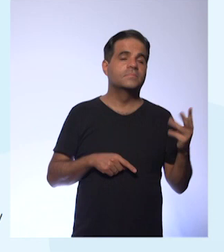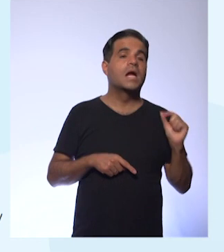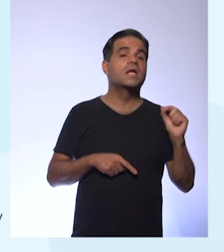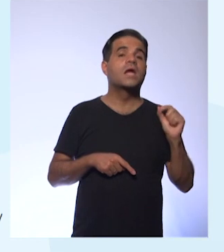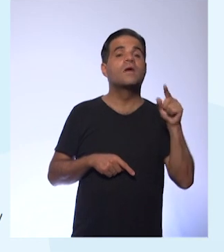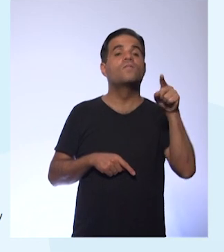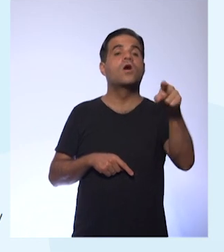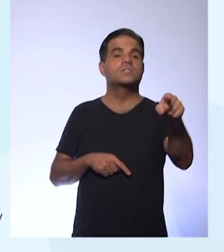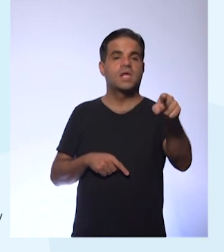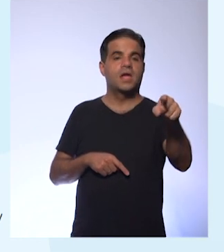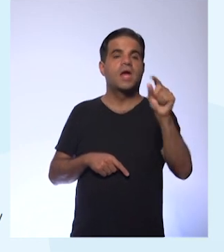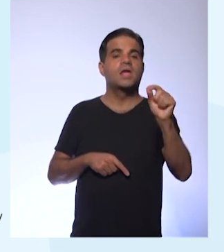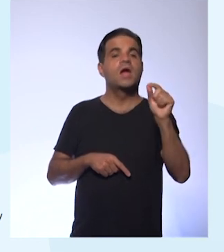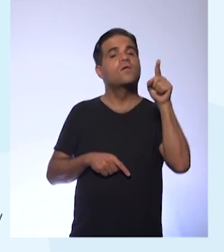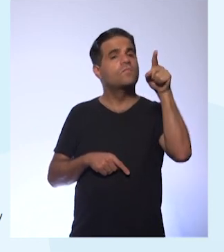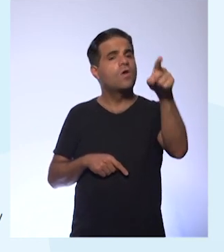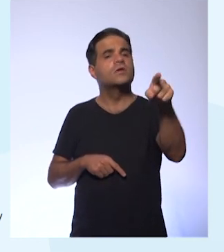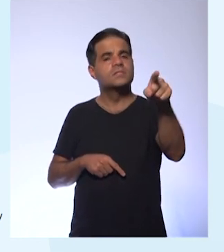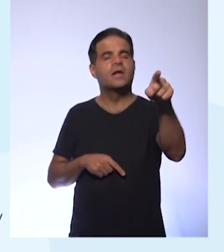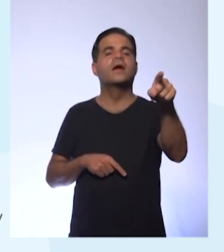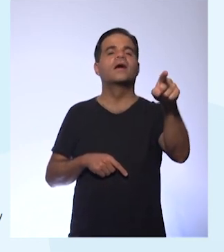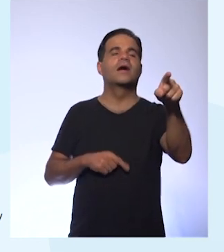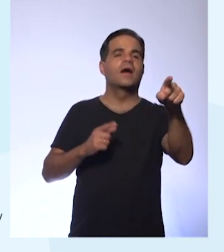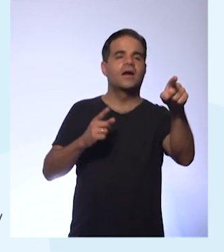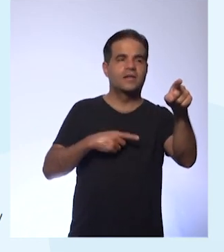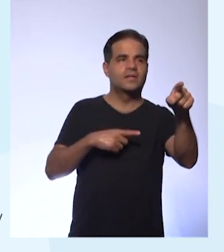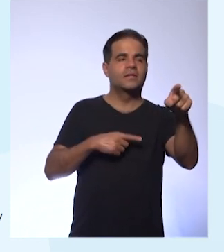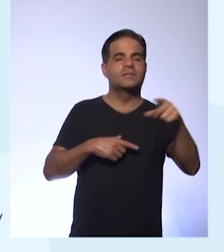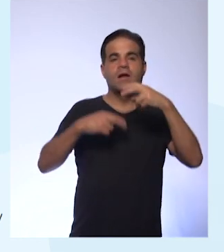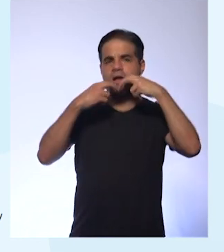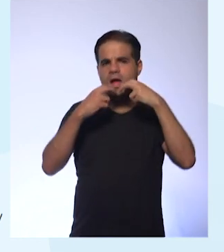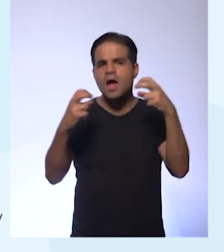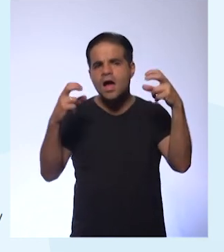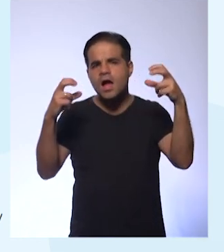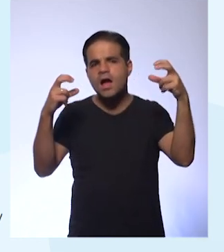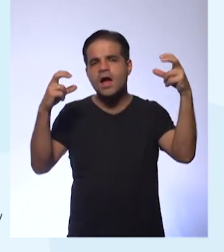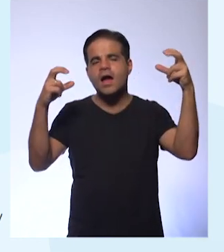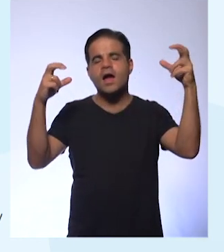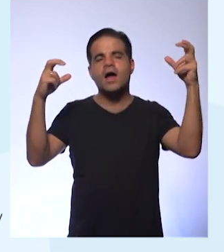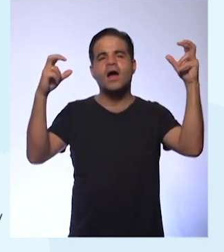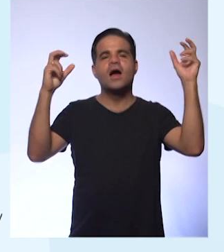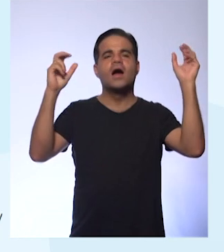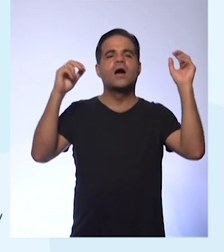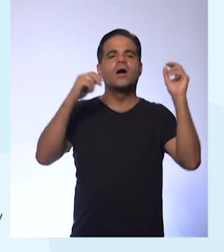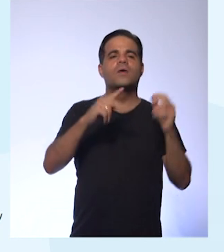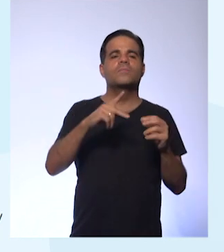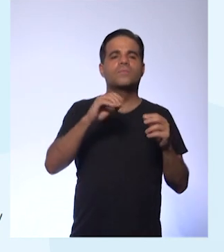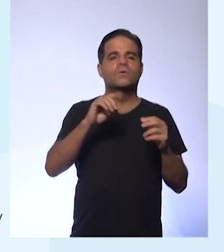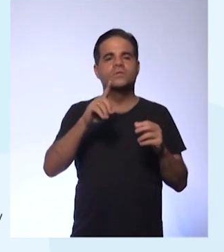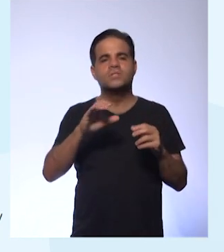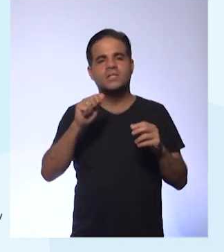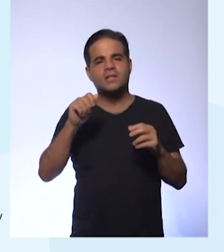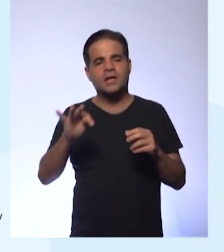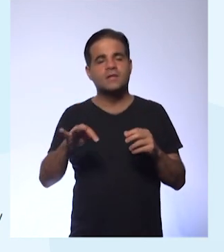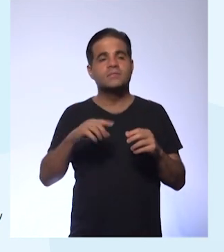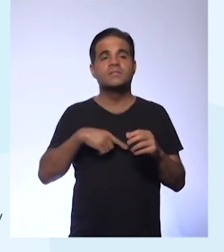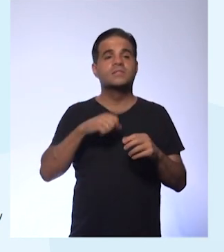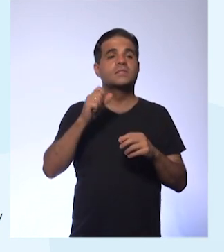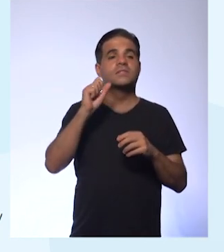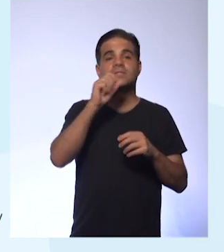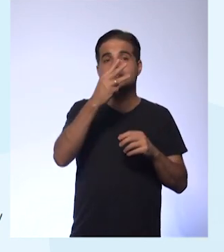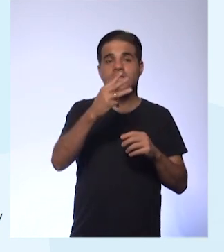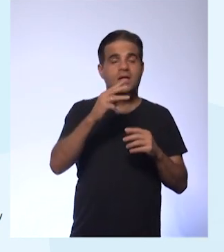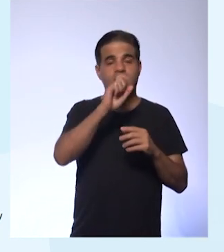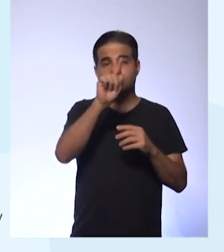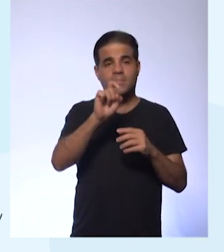é você? E aí teve um eco lá no podcast. Por quê? Porque são 3 interrogações e 3